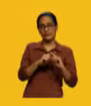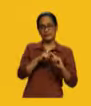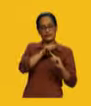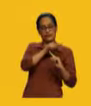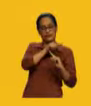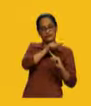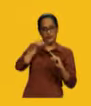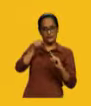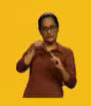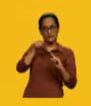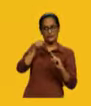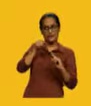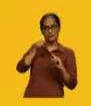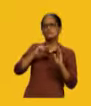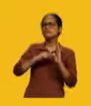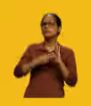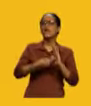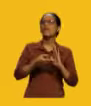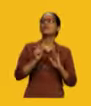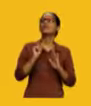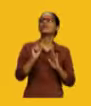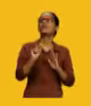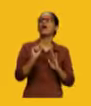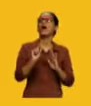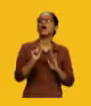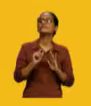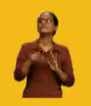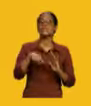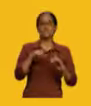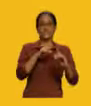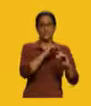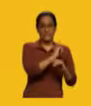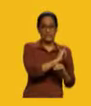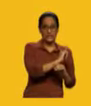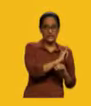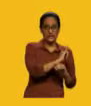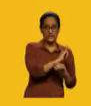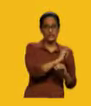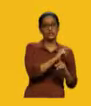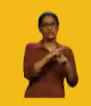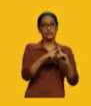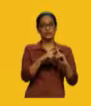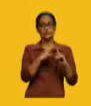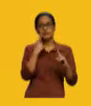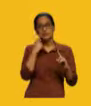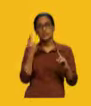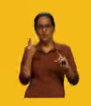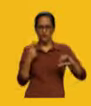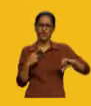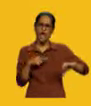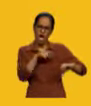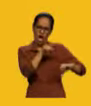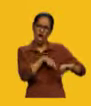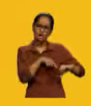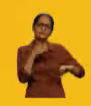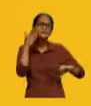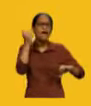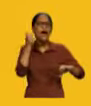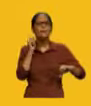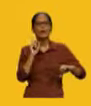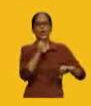cima, significa o quê? O x e o i à esquerda vale 9, que a gente já sabe